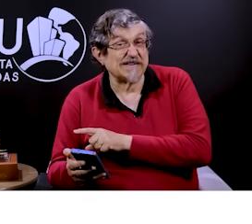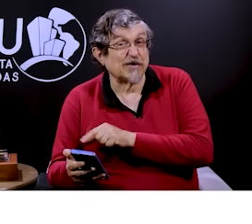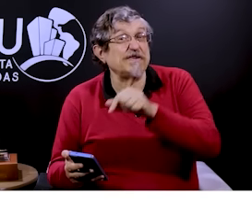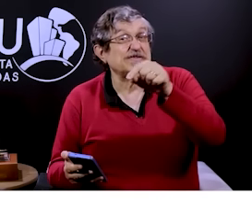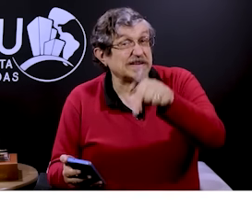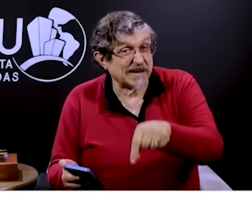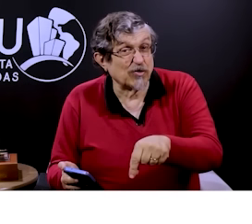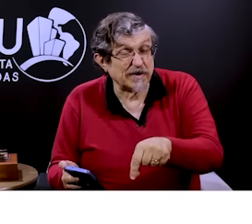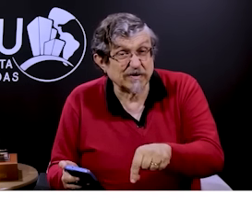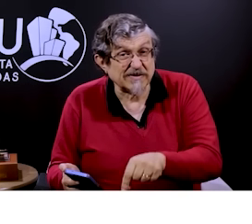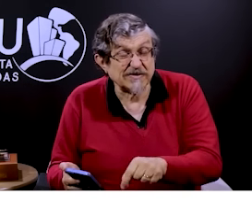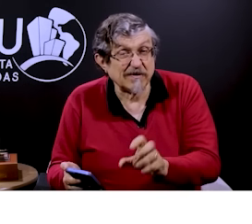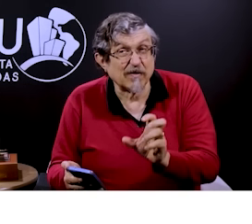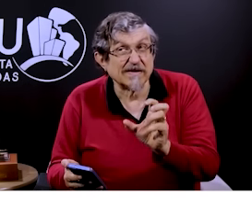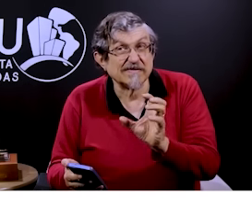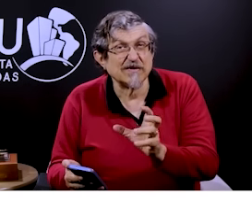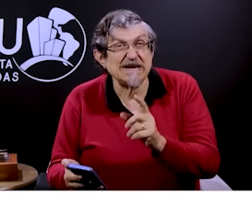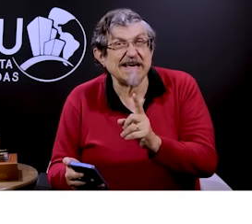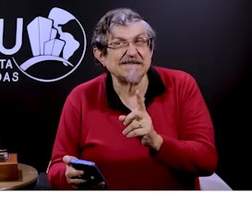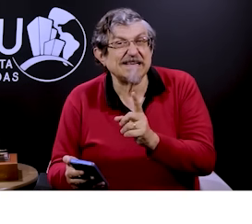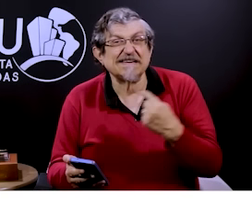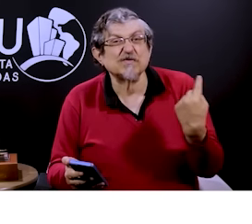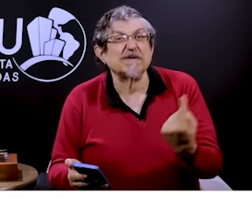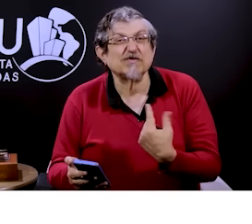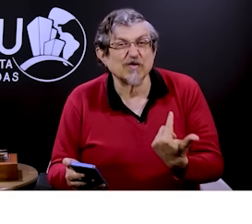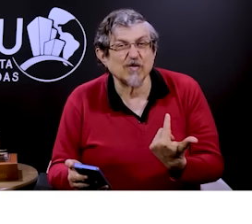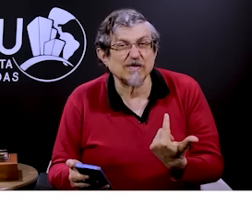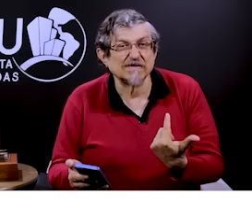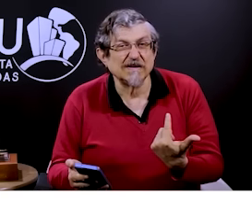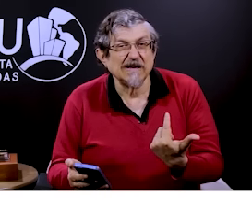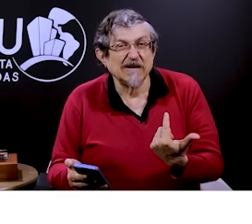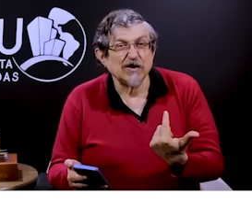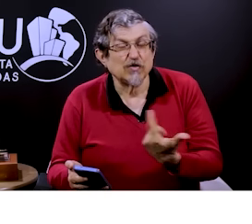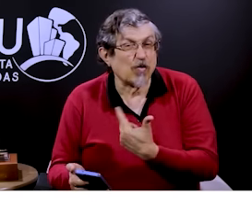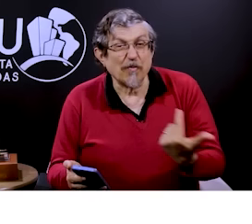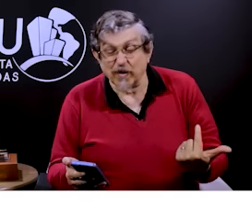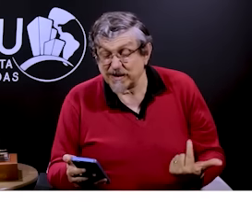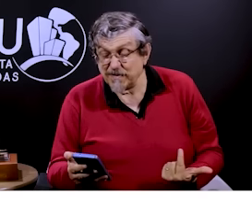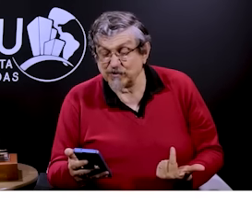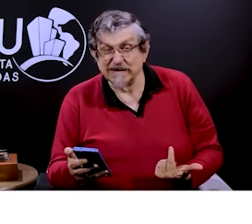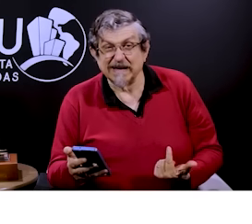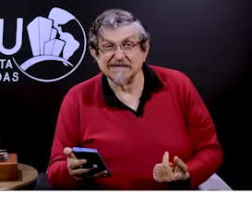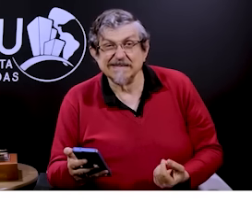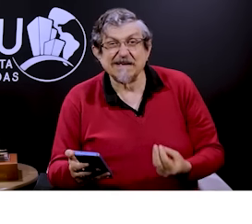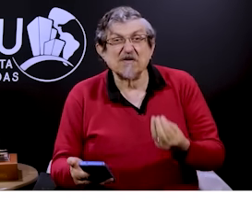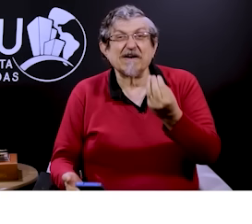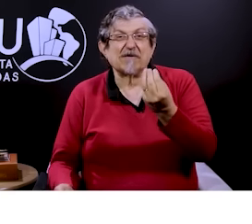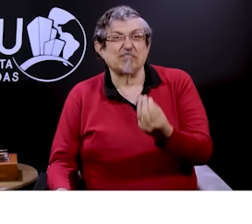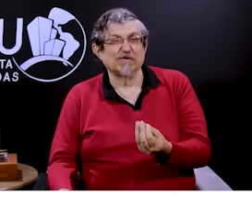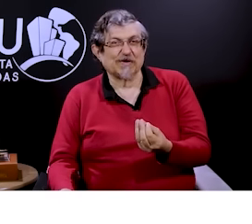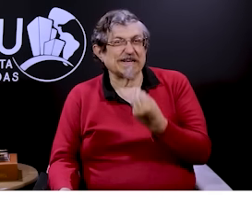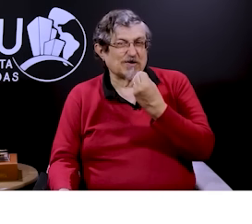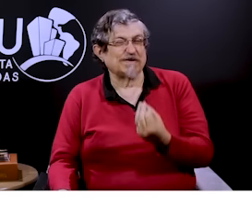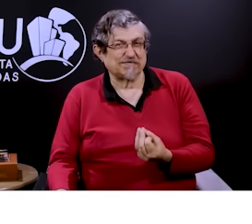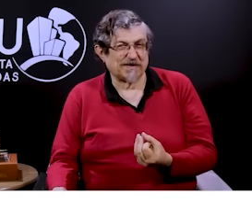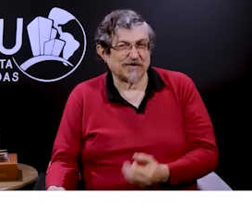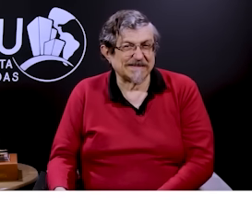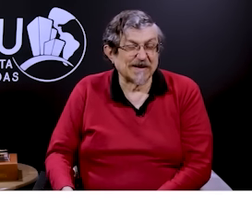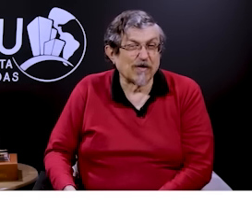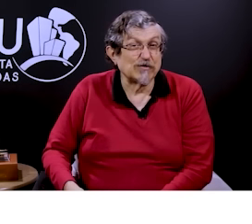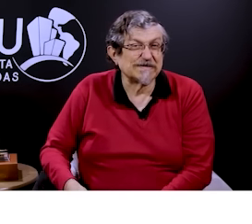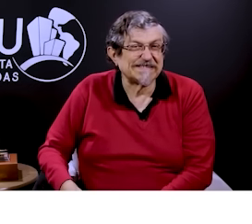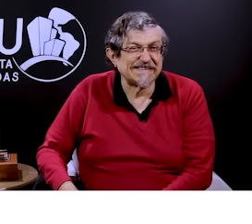17 ao 20 que tá incluído que a gente agora são leis entre as pessoas do comportamento delas e sabe qual é a ponta Olha que coisa